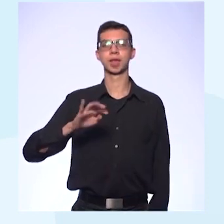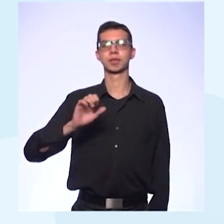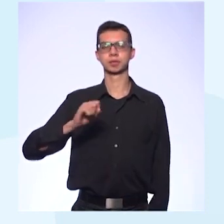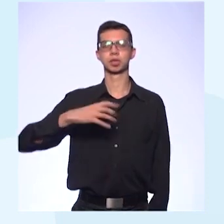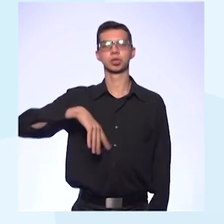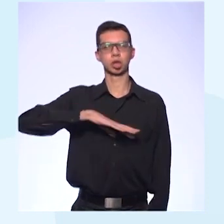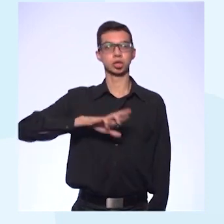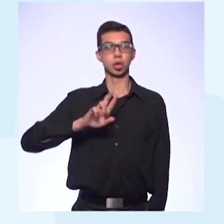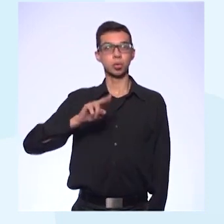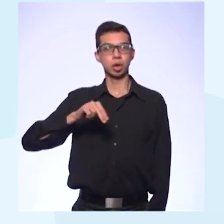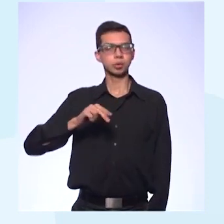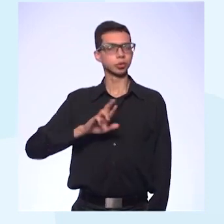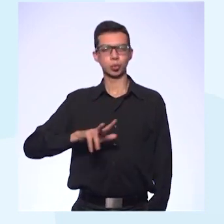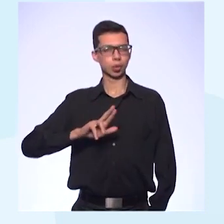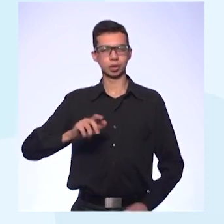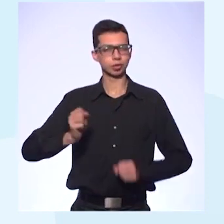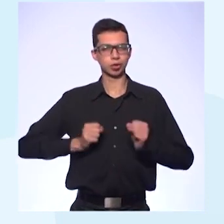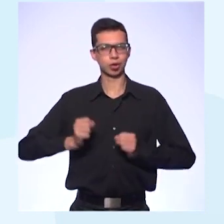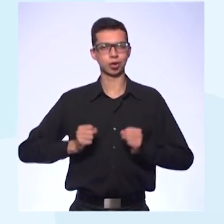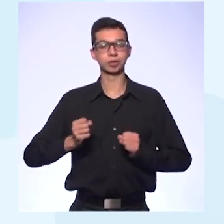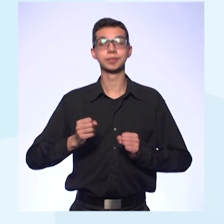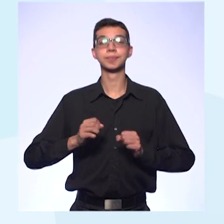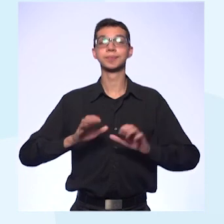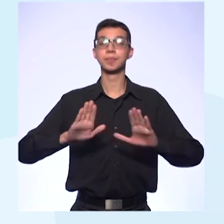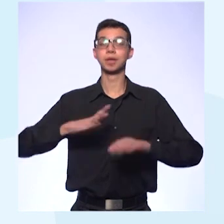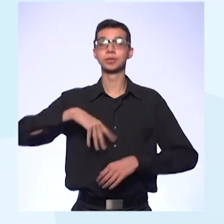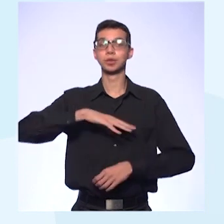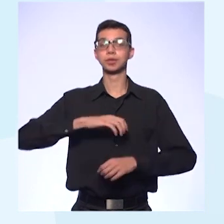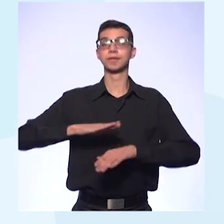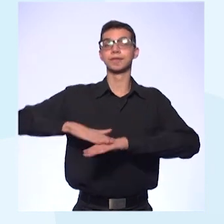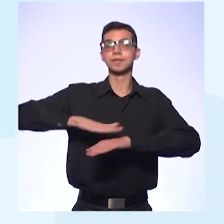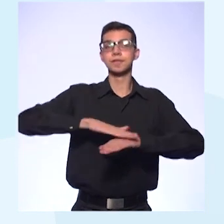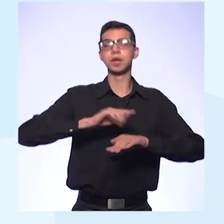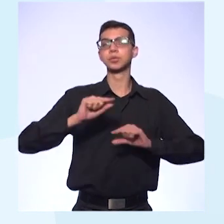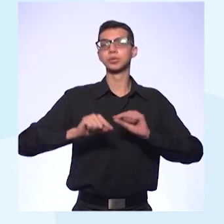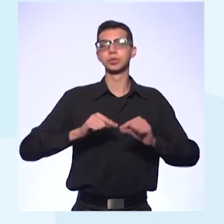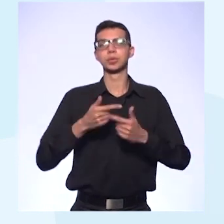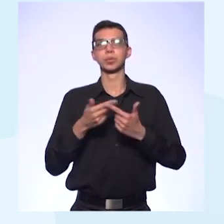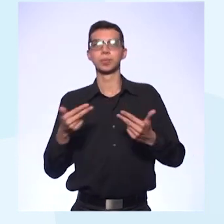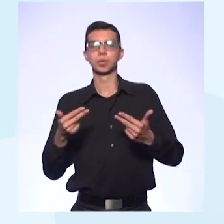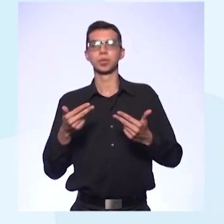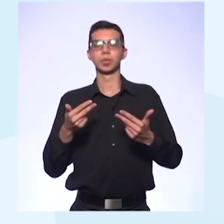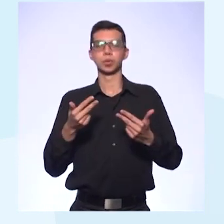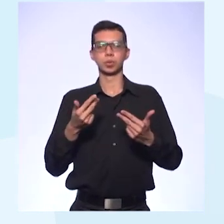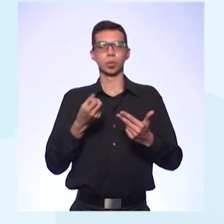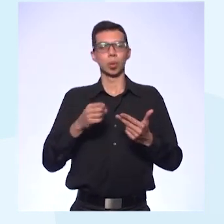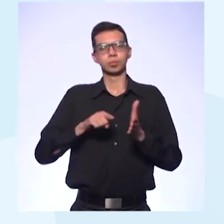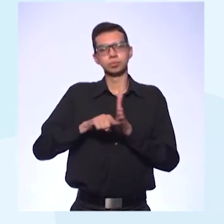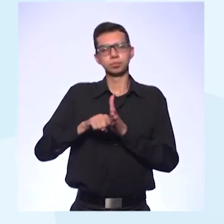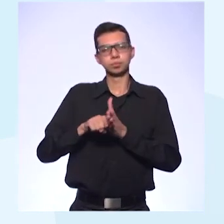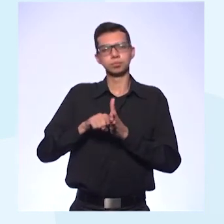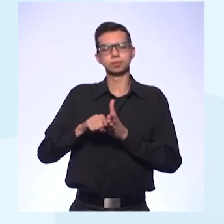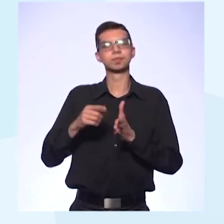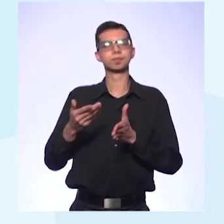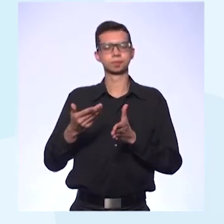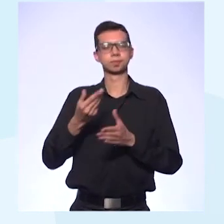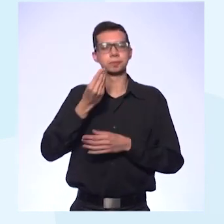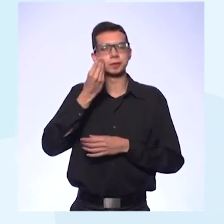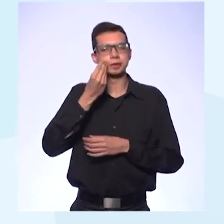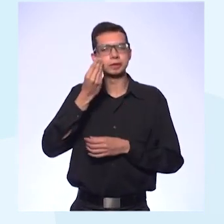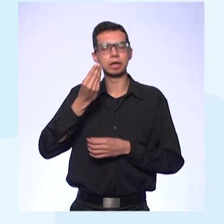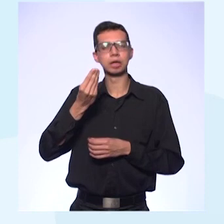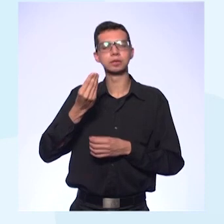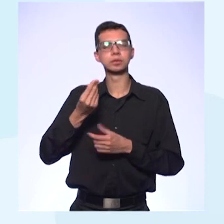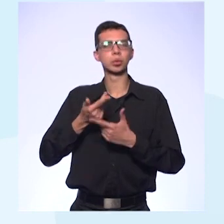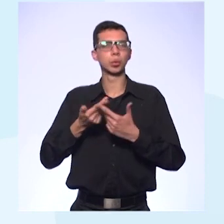corremos, né? Mas nós, pode ser fazer experimentos, conduzir experimentos, obrigado, Antônia. Então, a gente